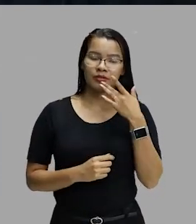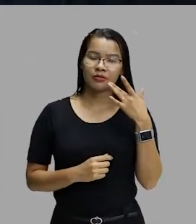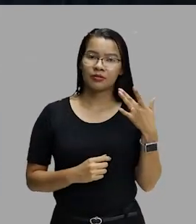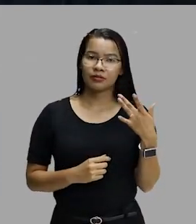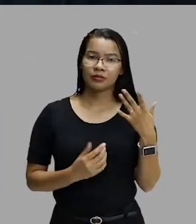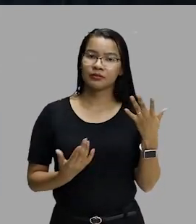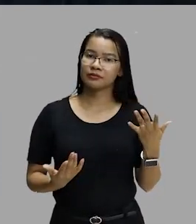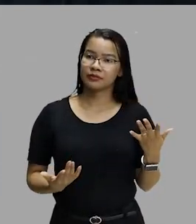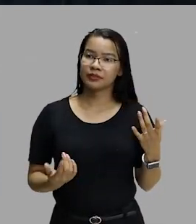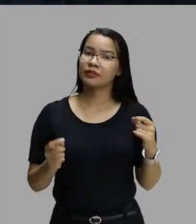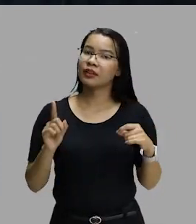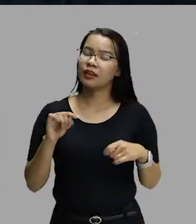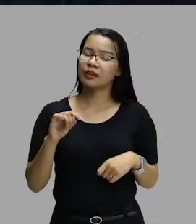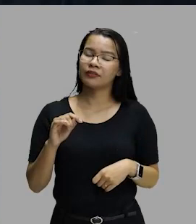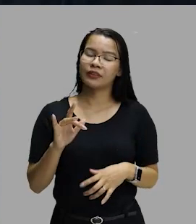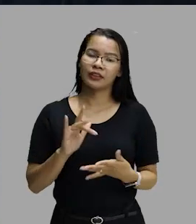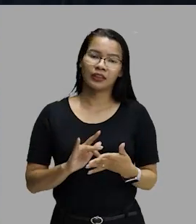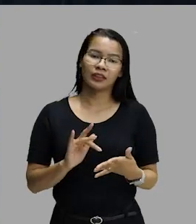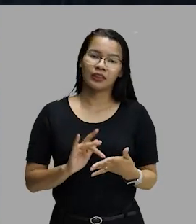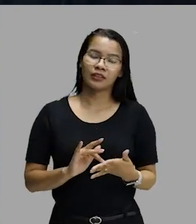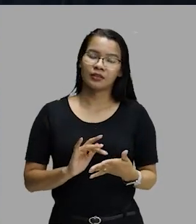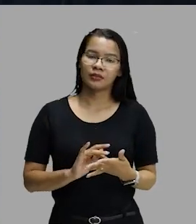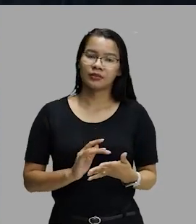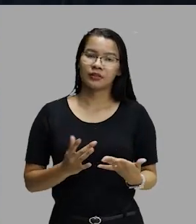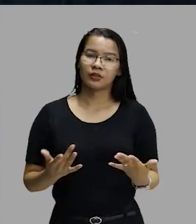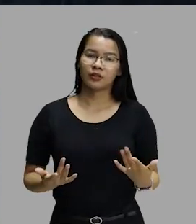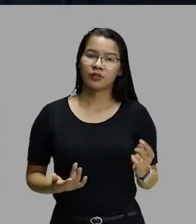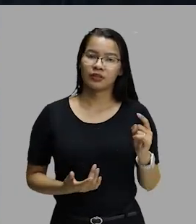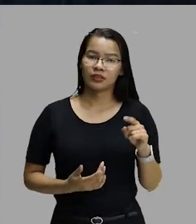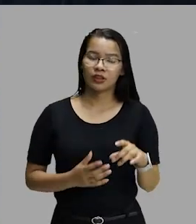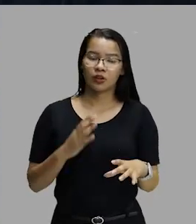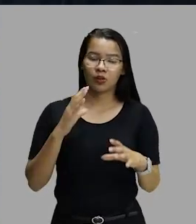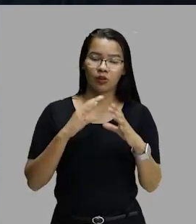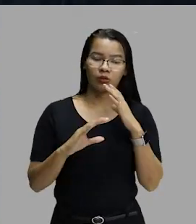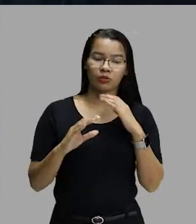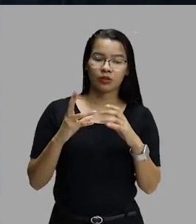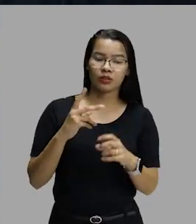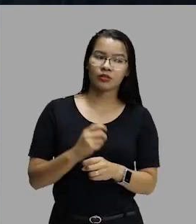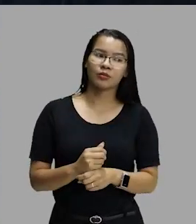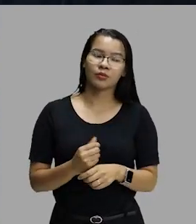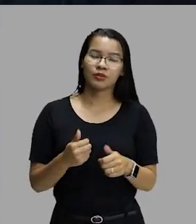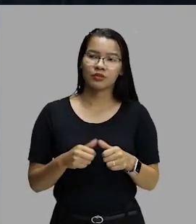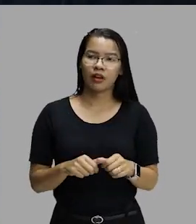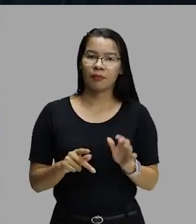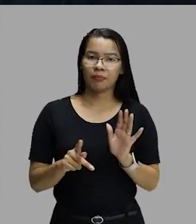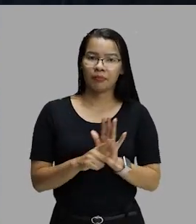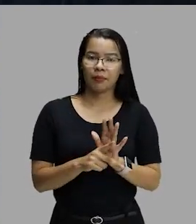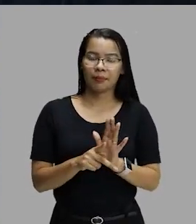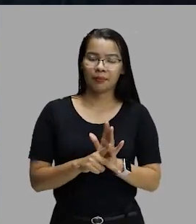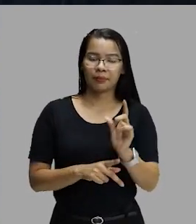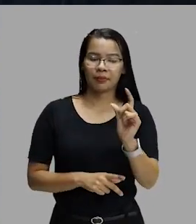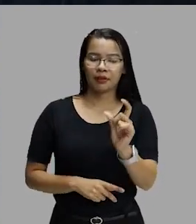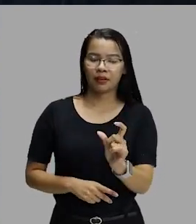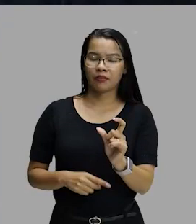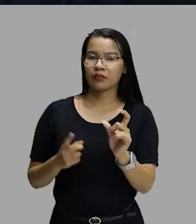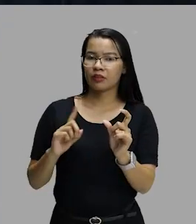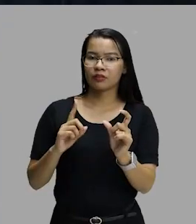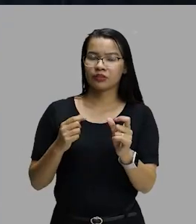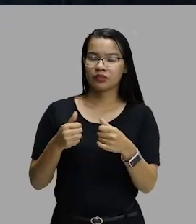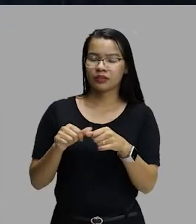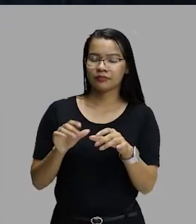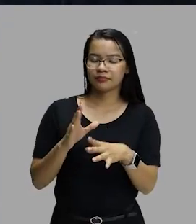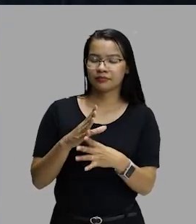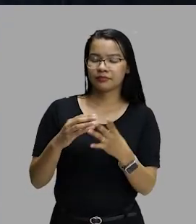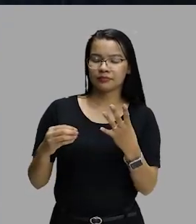dele? É verdade, tem gente que faz isso. Quando você conta o resumo, você está falando com suas palavras. Você não está transcrevendo